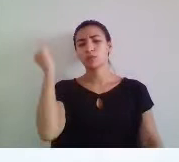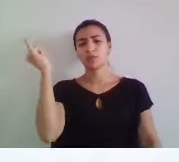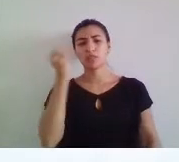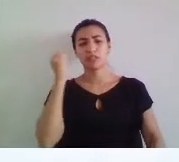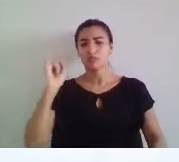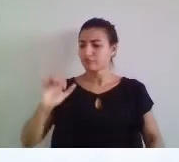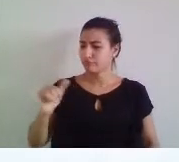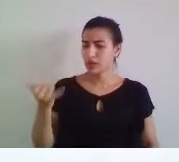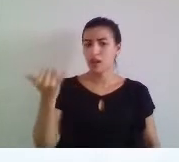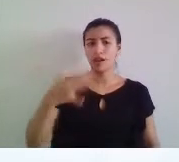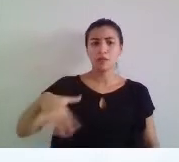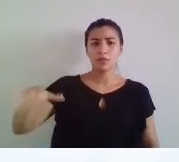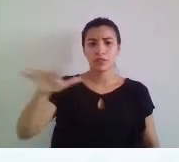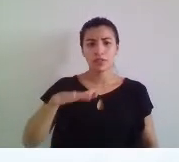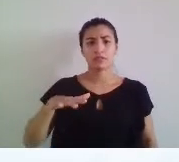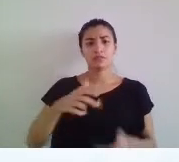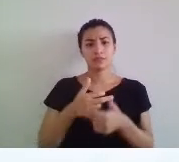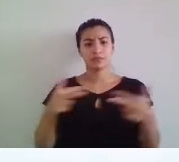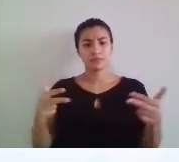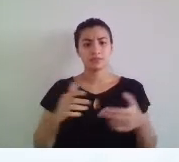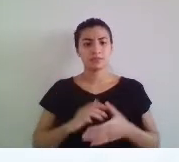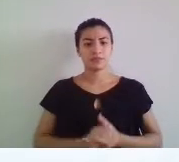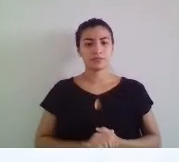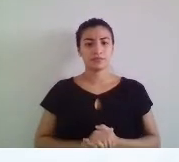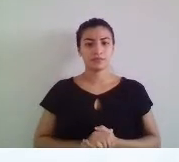exploração de uma